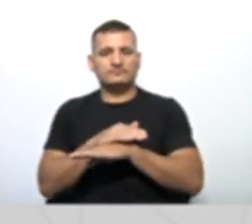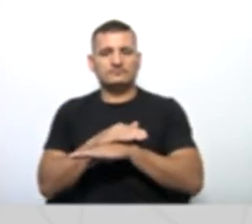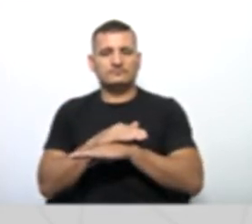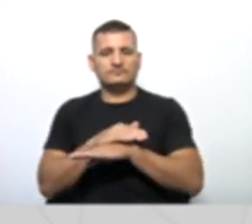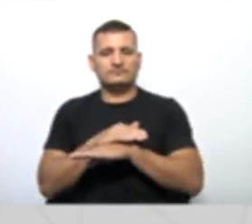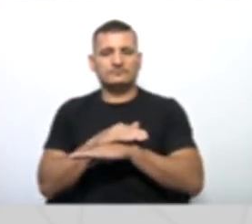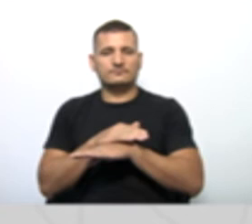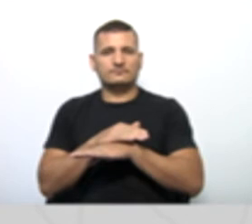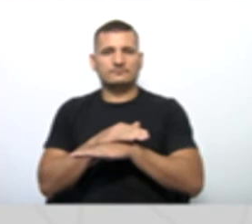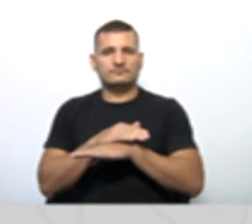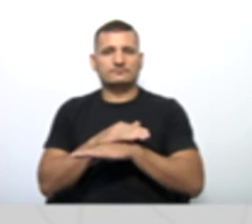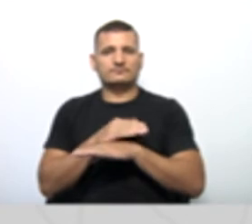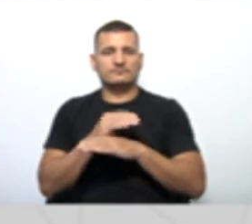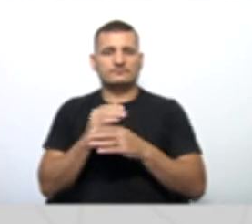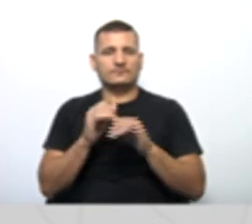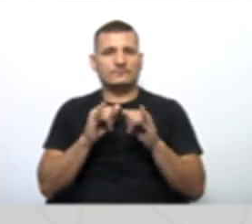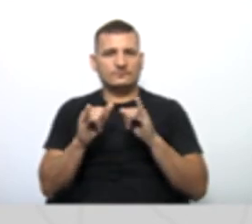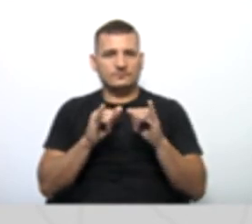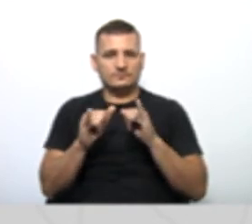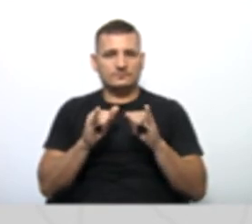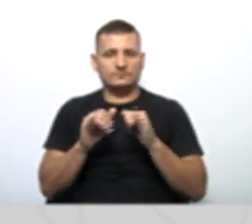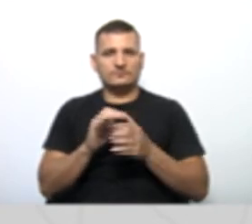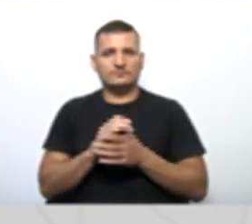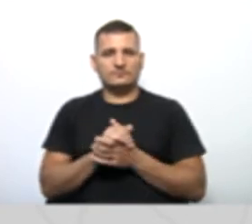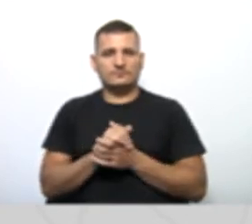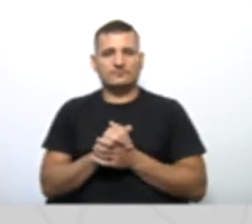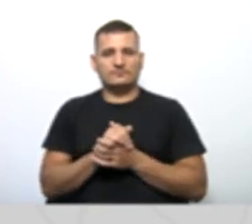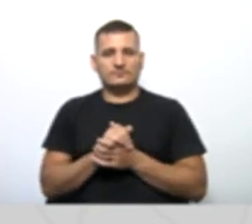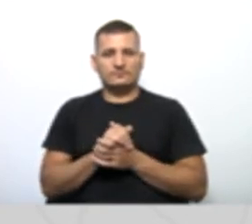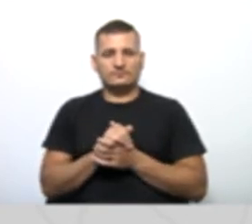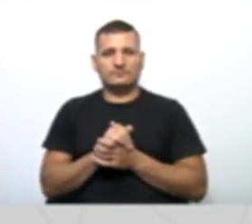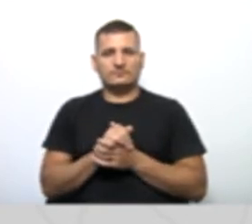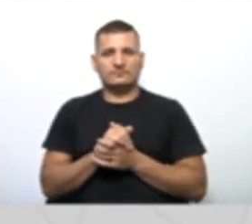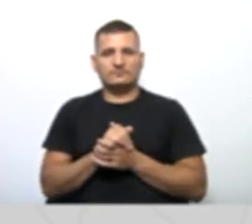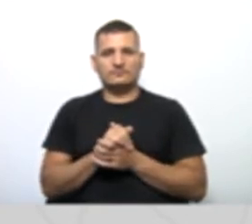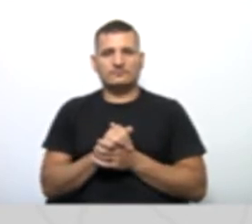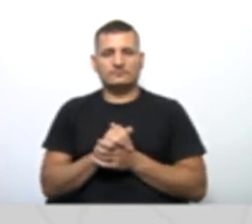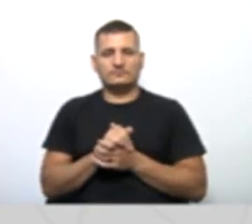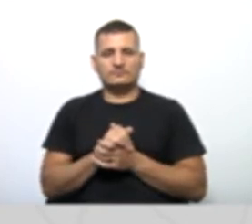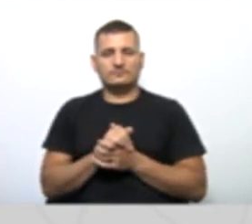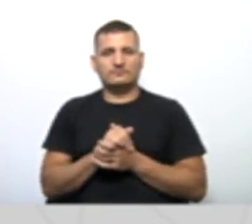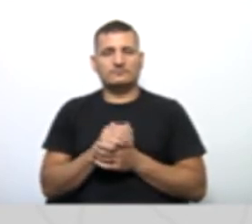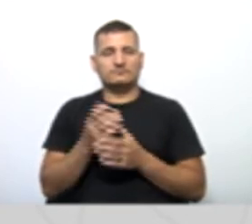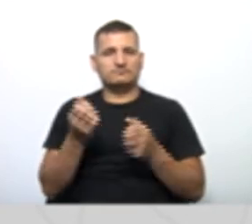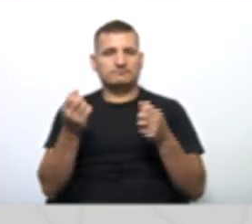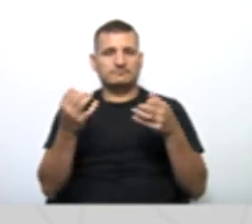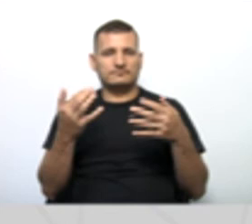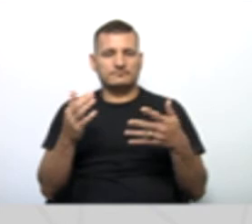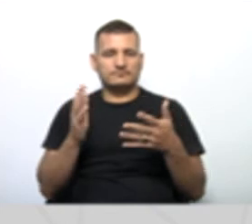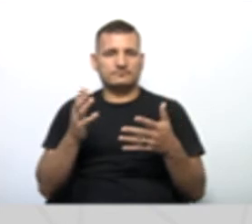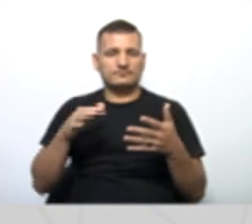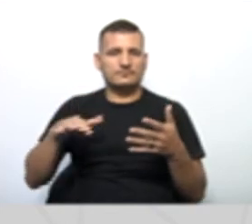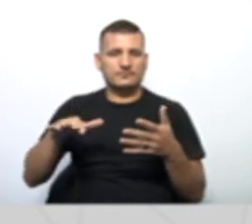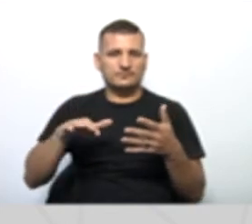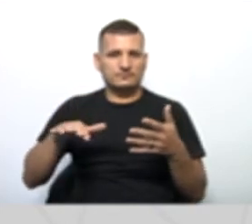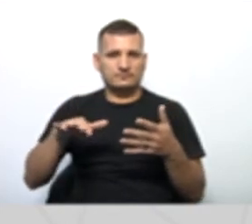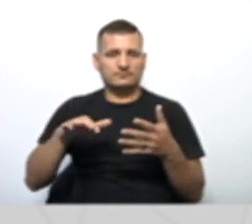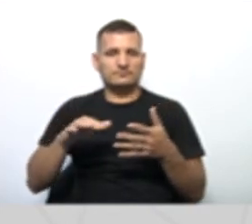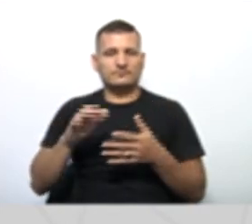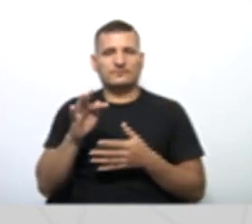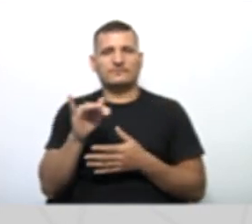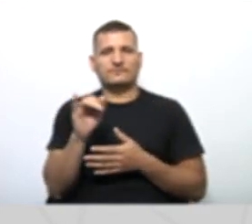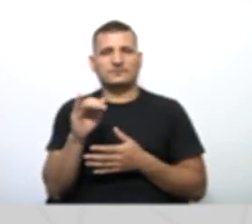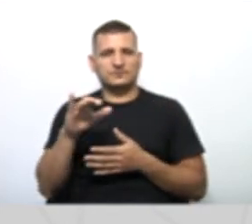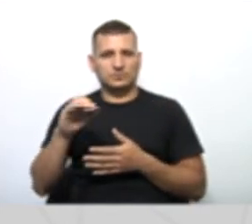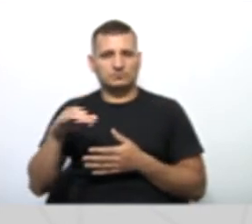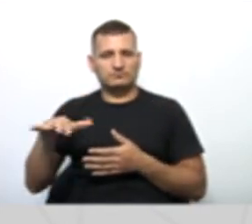esses arquivos, né? Sem que ser como um nós, ambiente físico perto, local, né? Como nós falamos, né? Mais importante do que